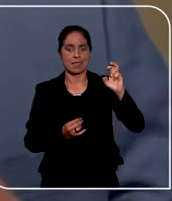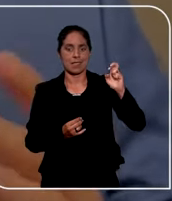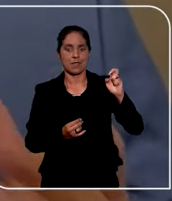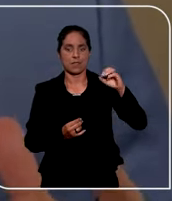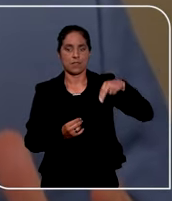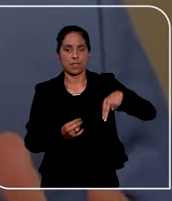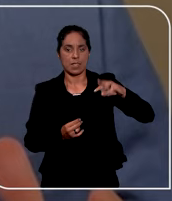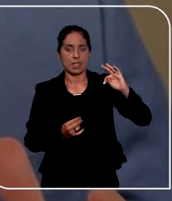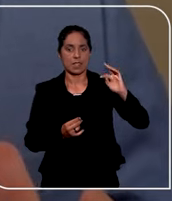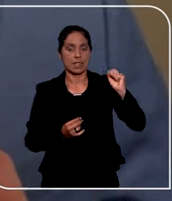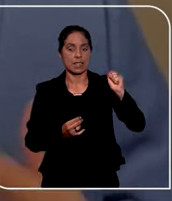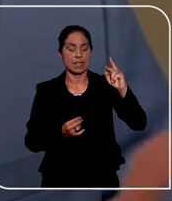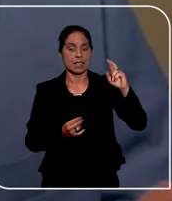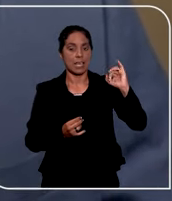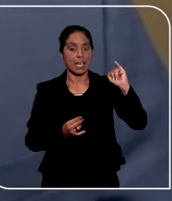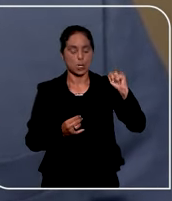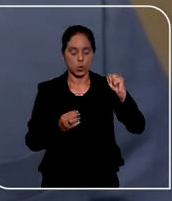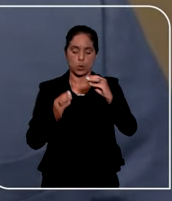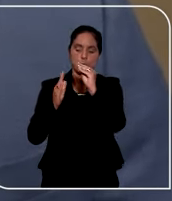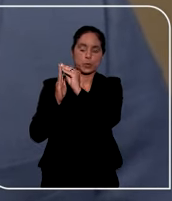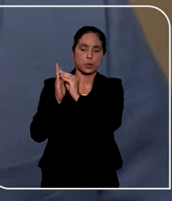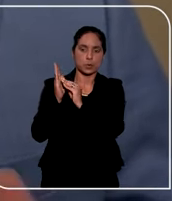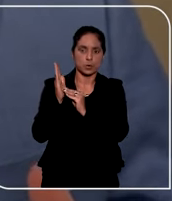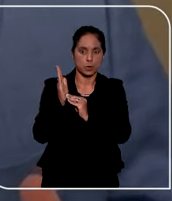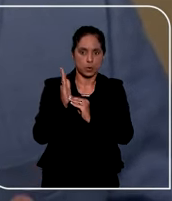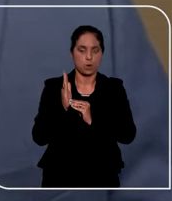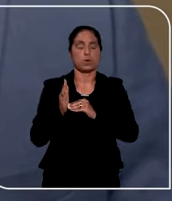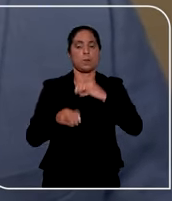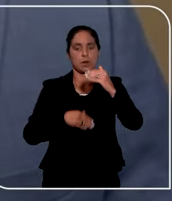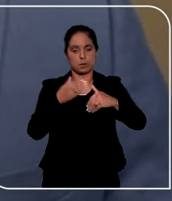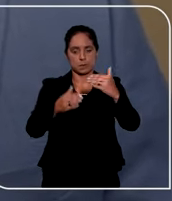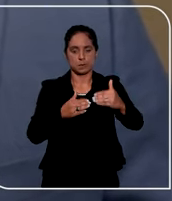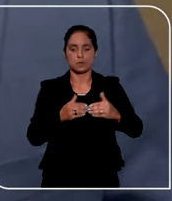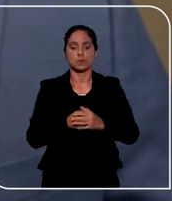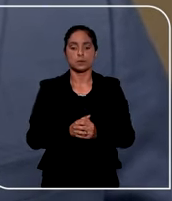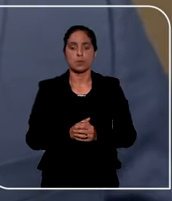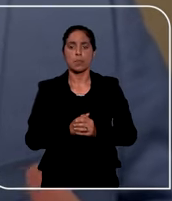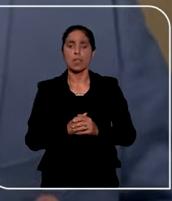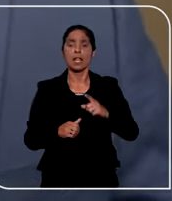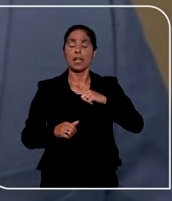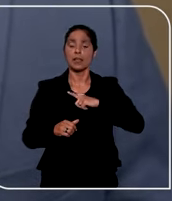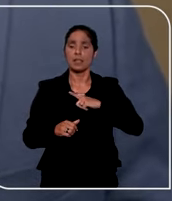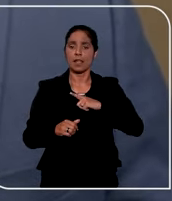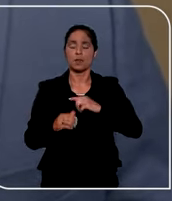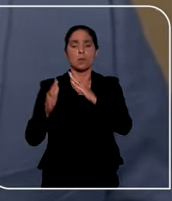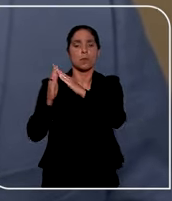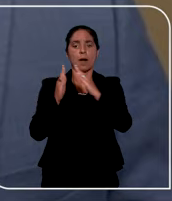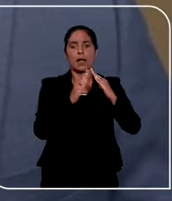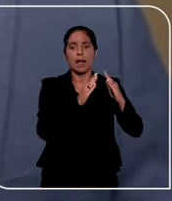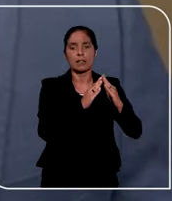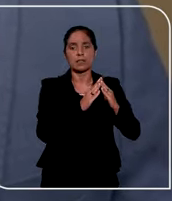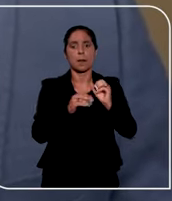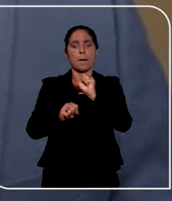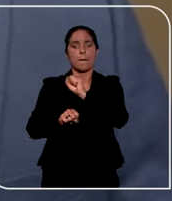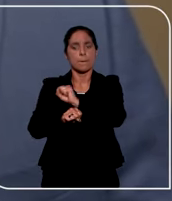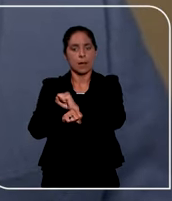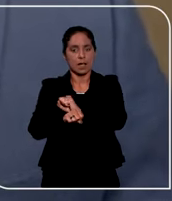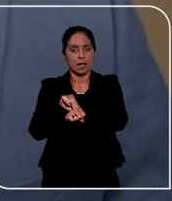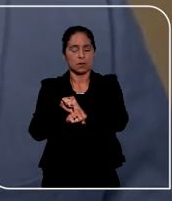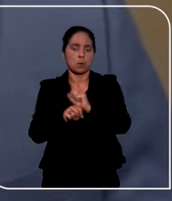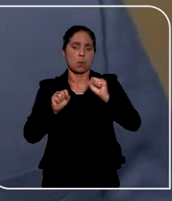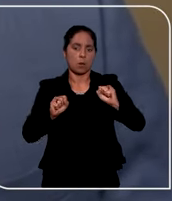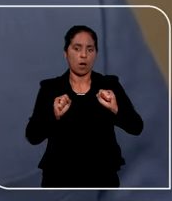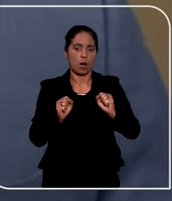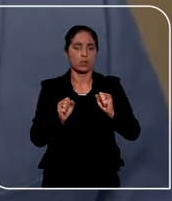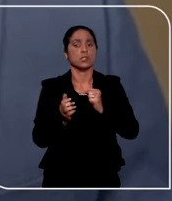administra os bens da herança então por exemplo se você tem um imóvel e esse imóvel tá lá parado O inventariante tem a responsabilidade de Ger